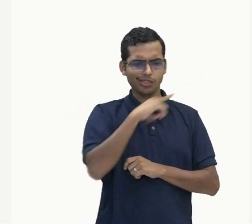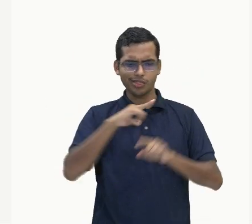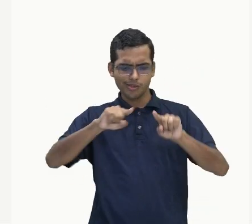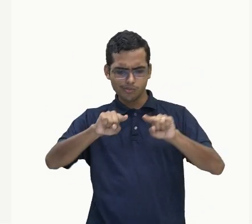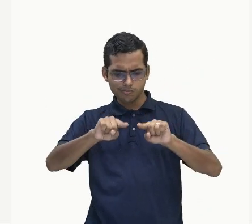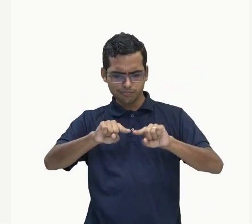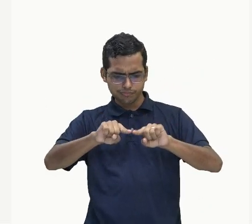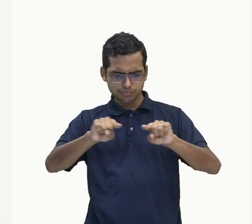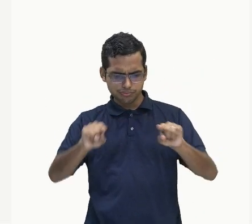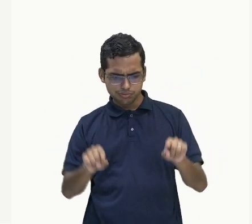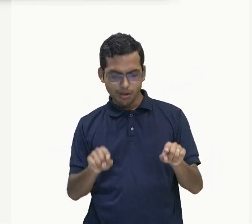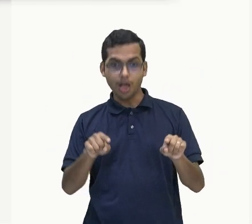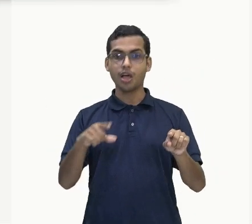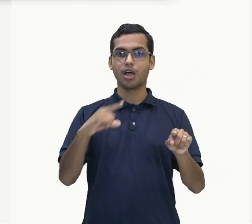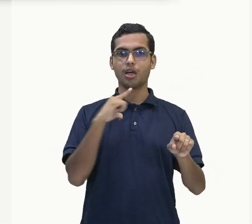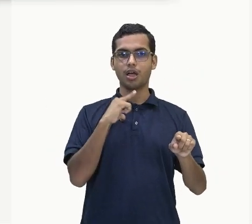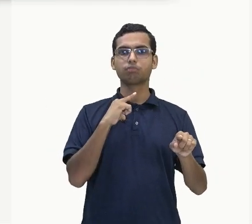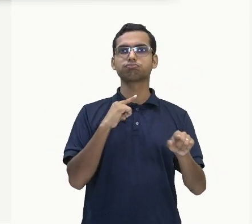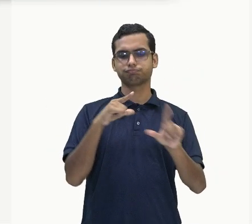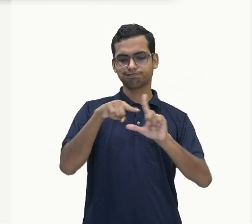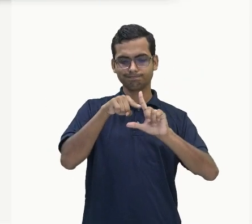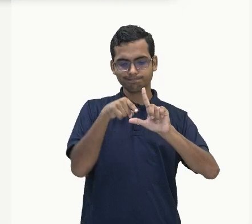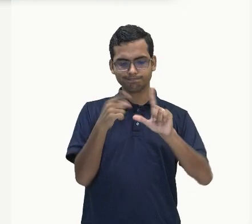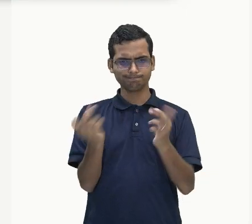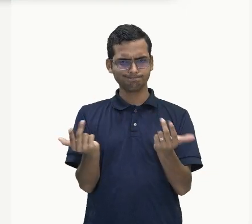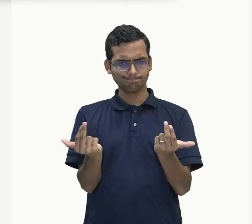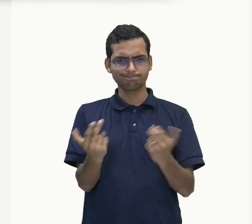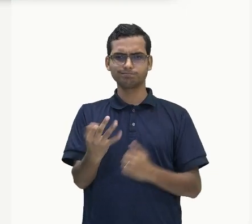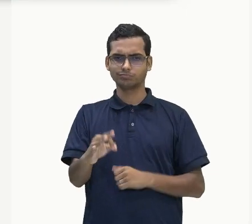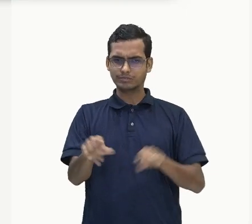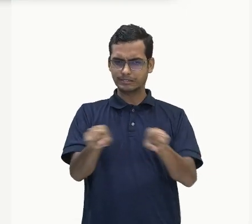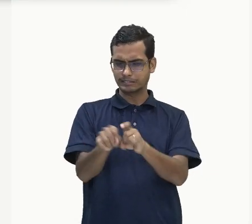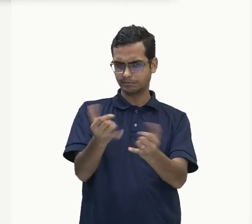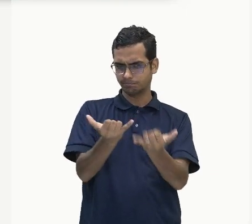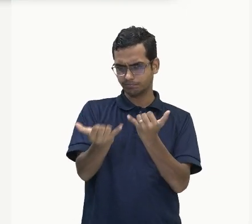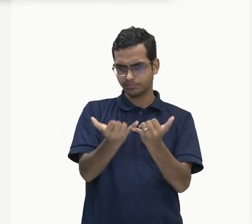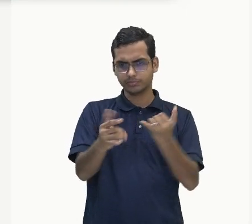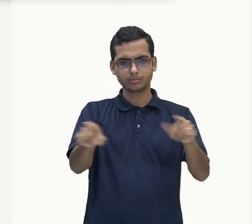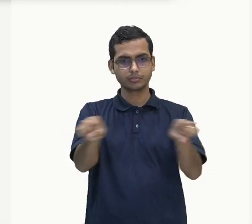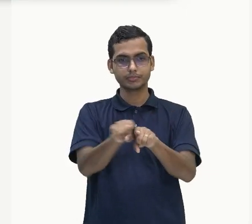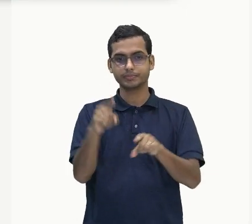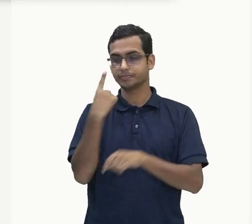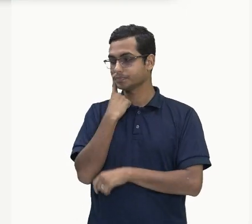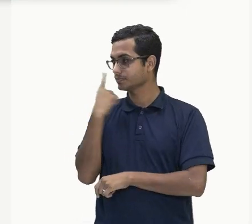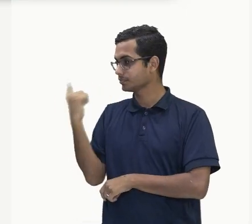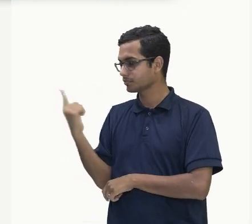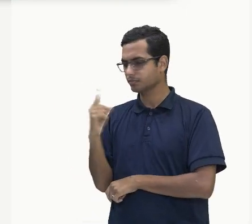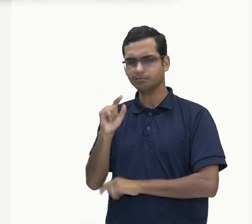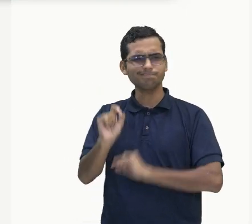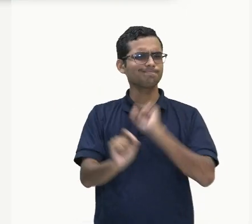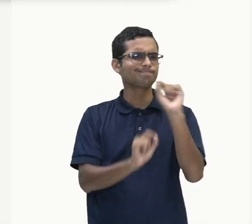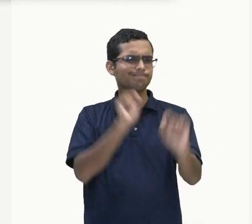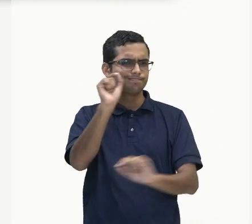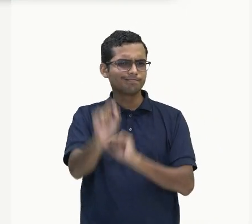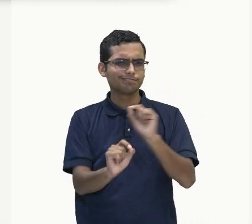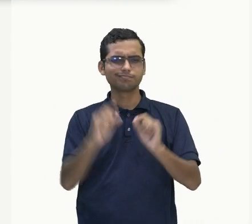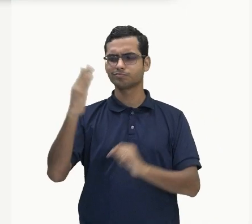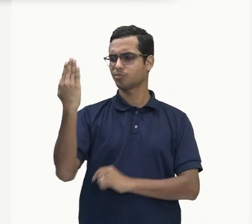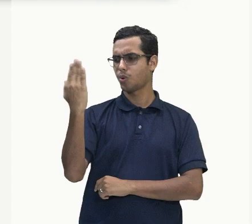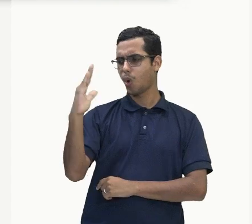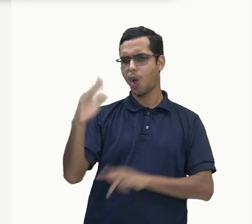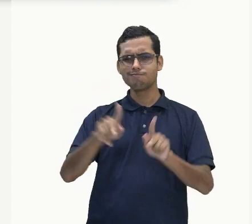idênticos. E aí aqui nós vamos falar dos espelhos planos, né? Vamos dar uma relembrada aqui no que é um espelho